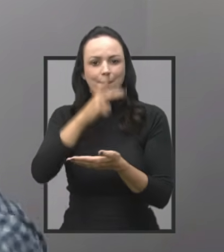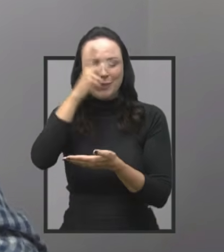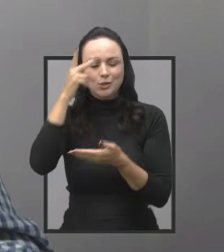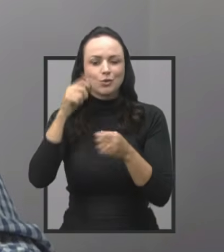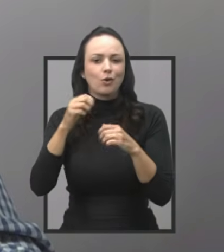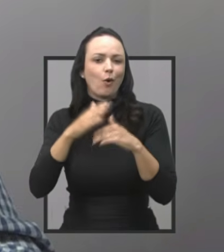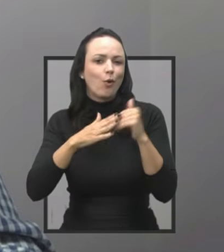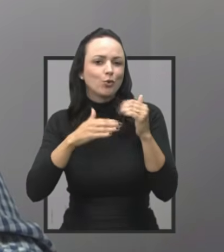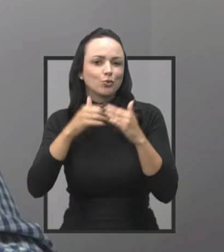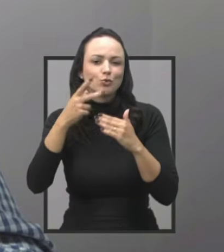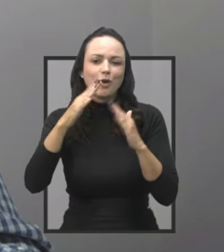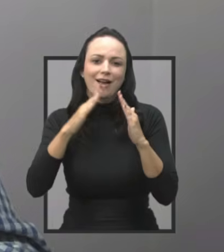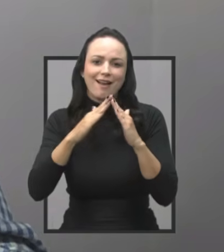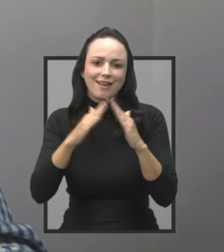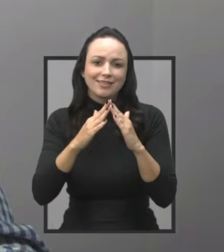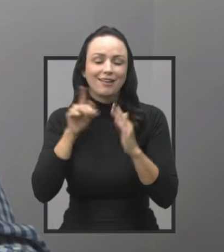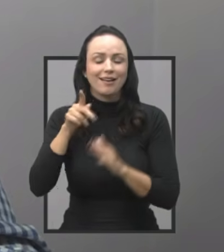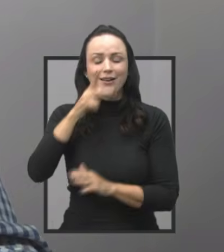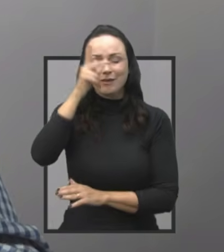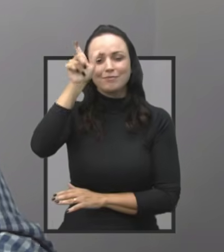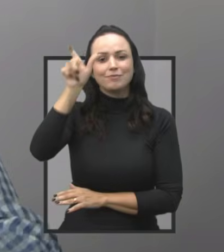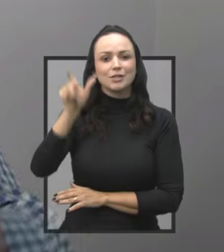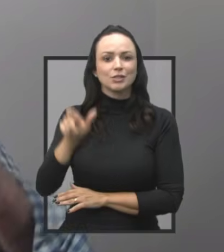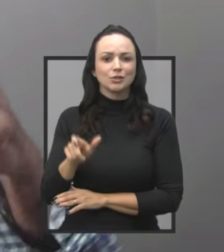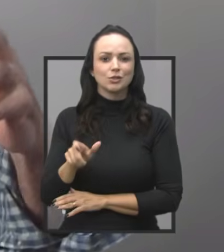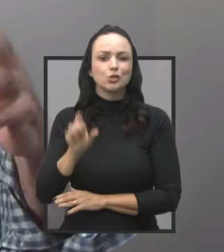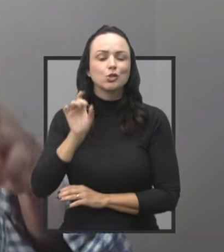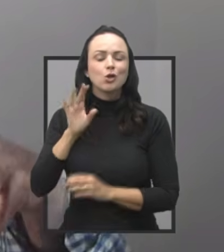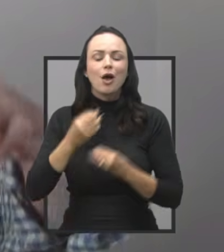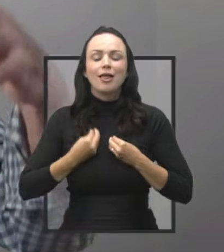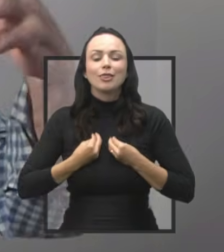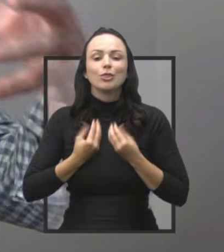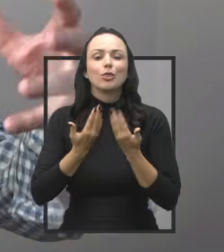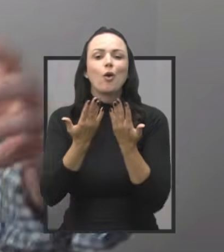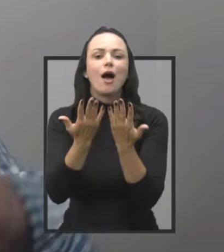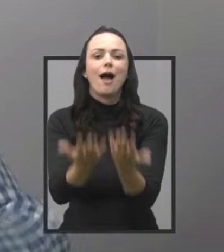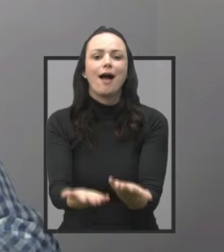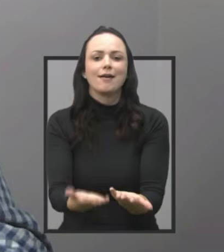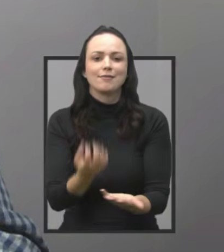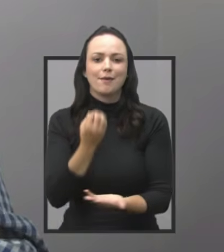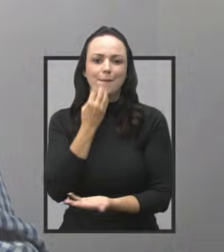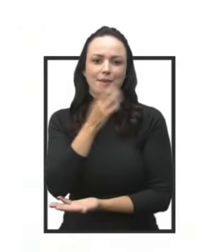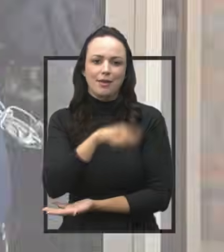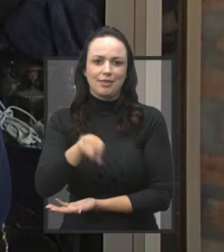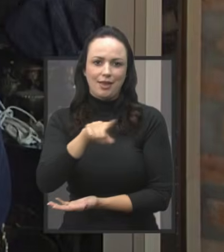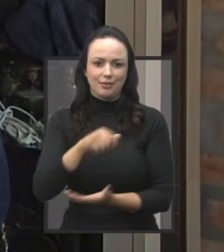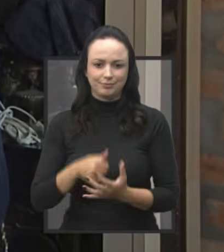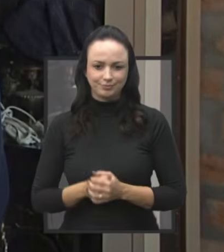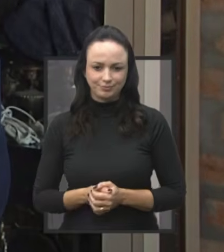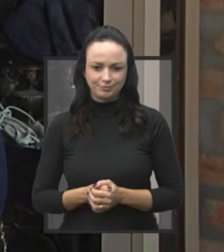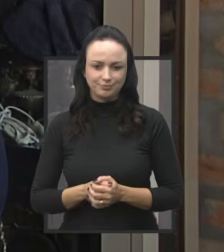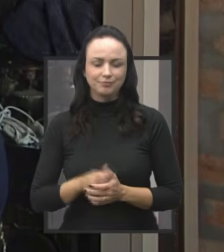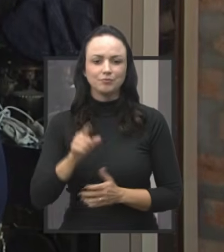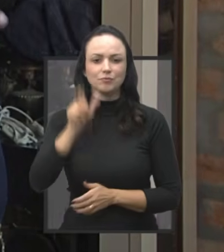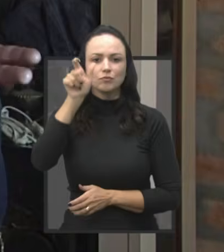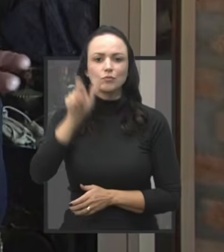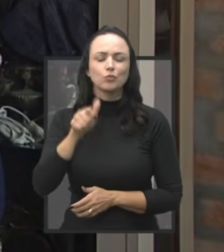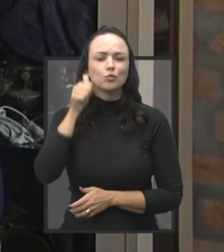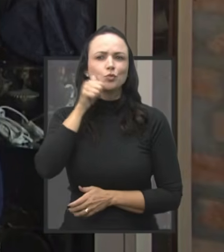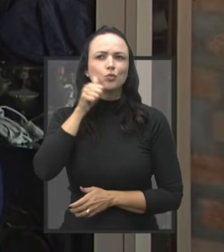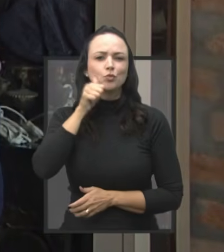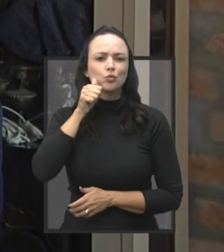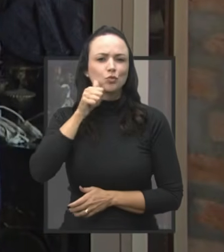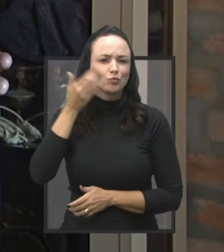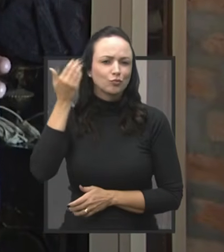casinha. Então, ele era uma pessoa que só se doava por bem das pessoas. Uma senhora